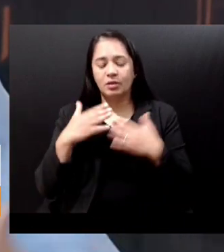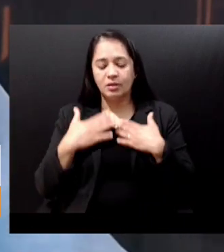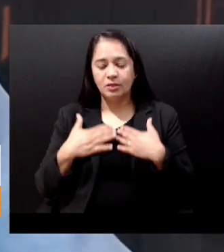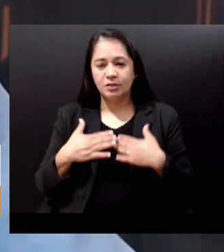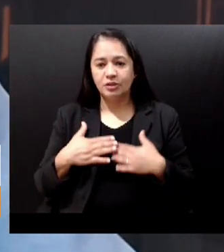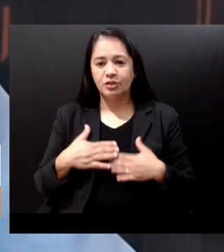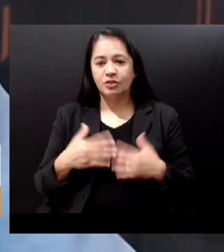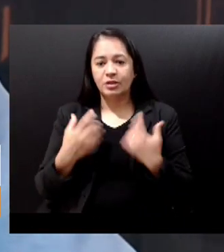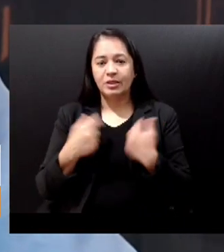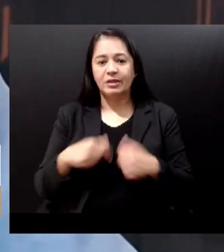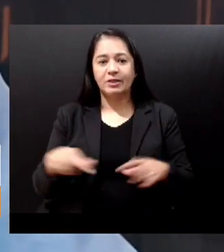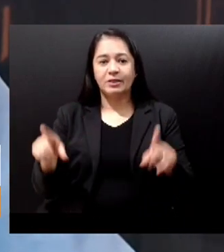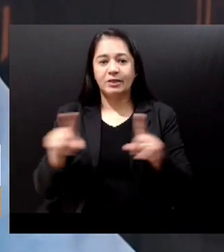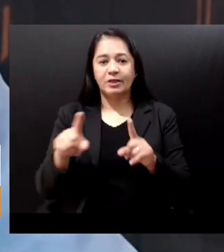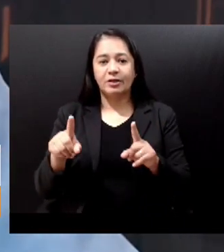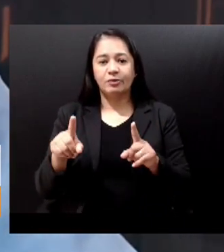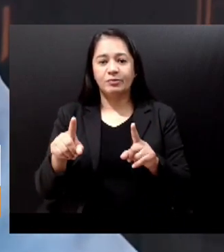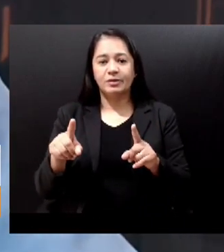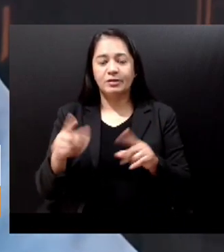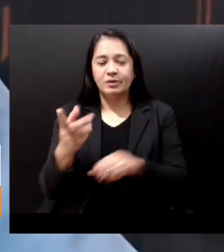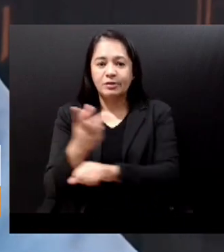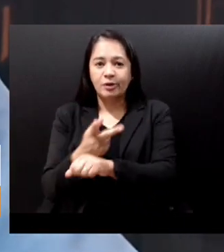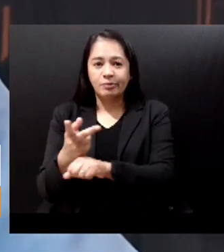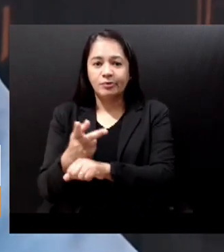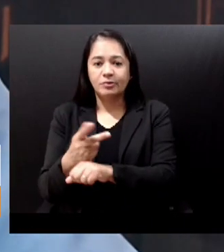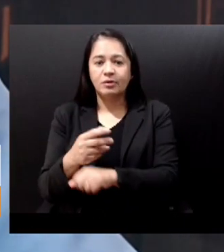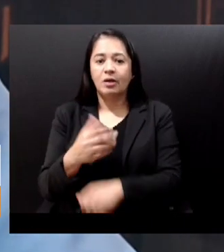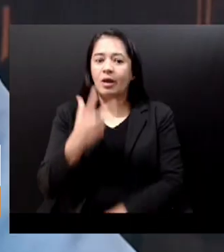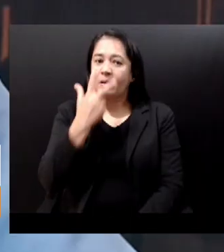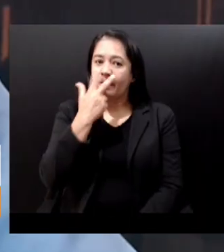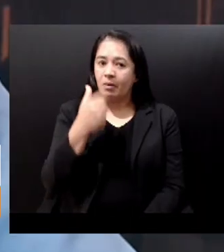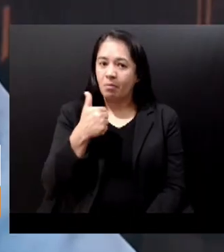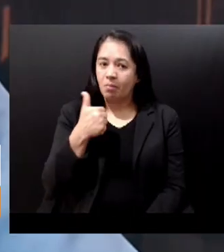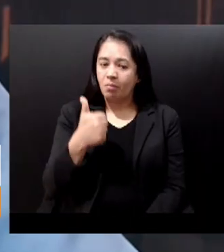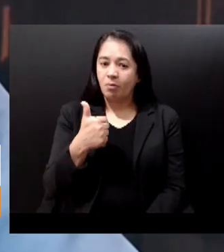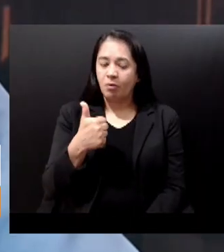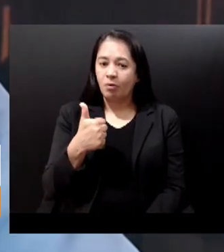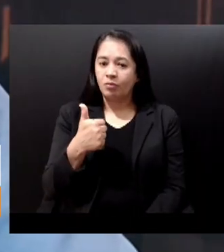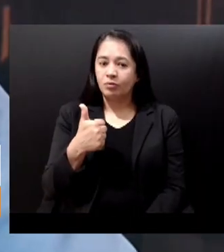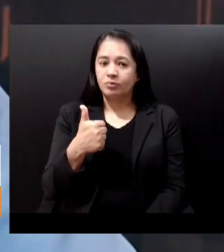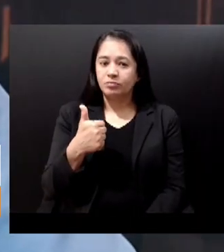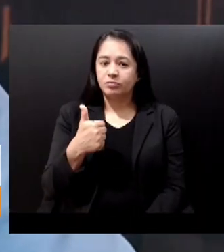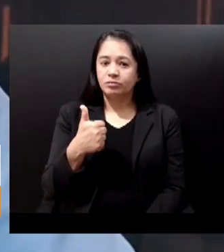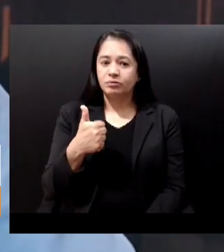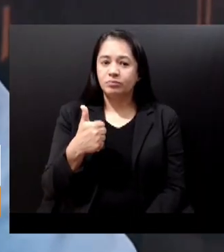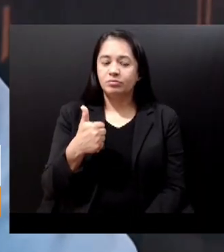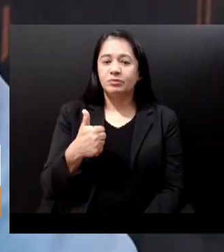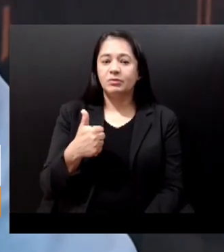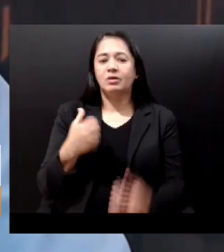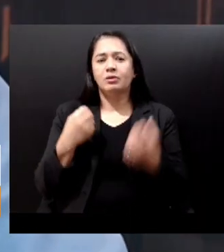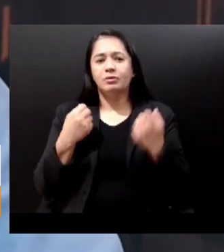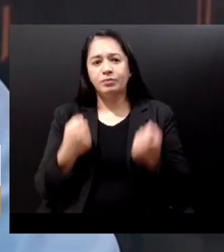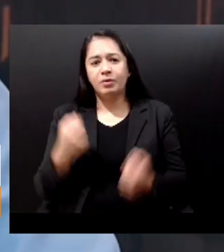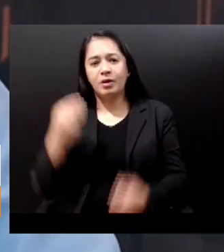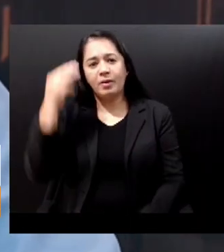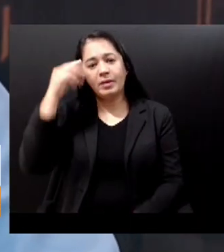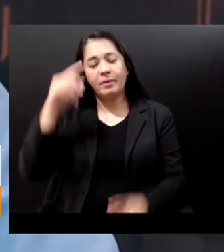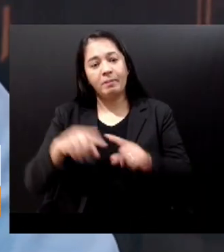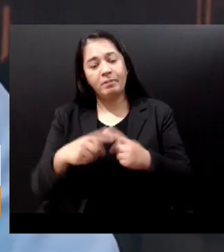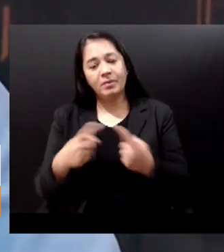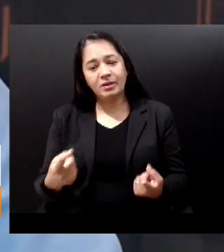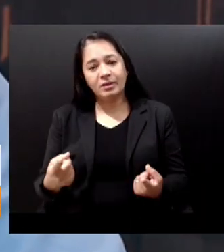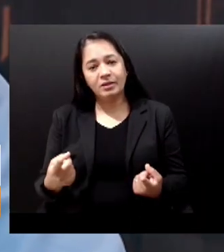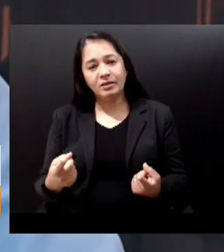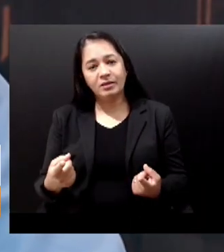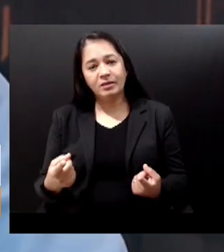uma performance, Uhum. me parece uma boa maneira de Sim, dissipar um pouco desse peso mental, mas sendo bem honesta,